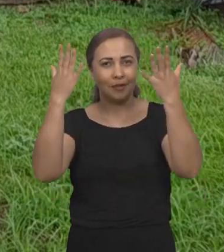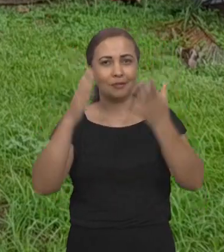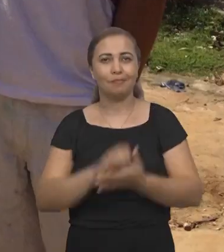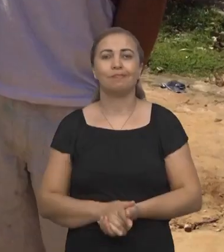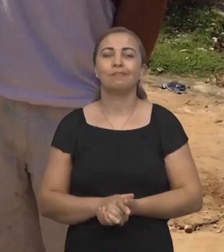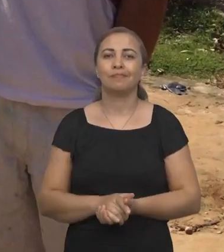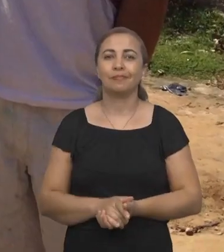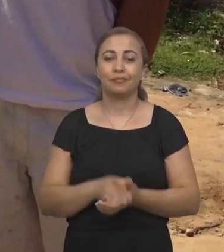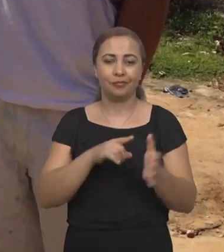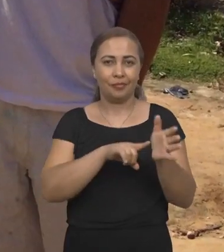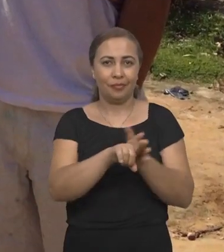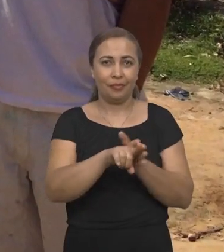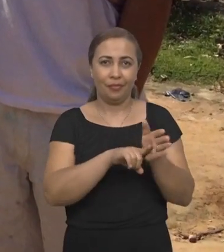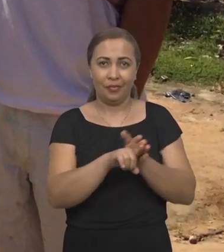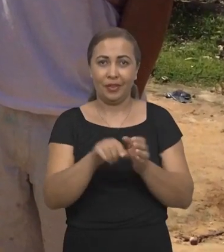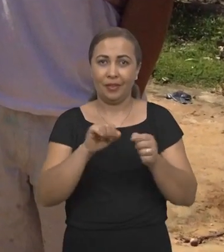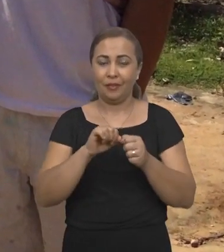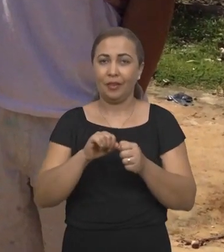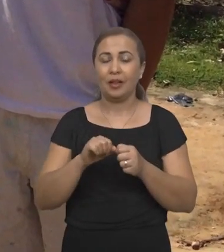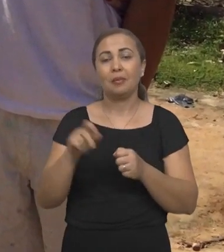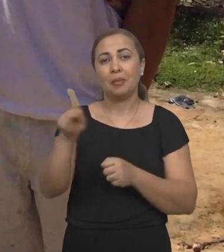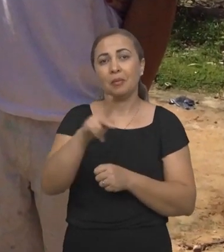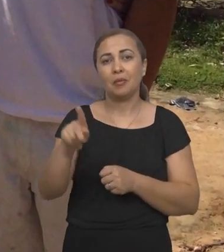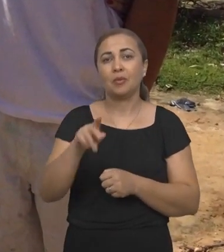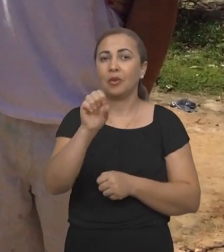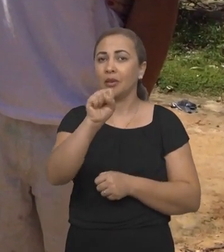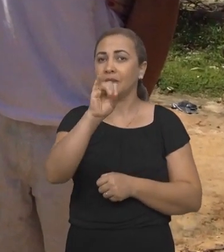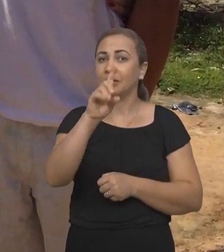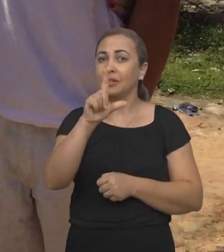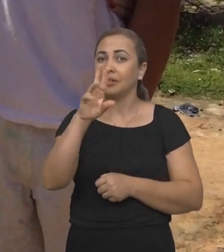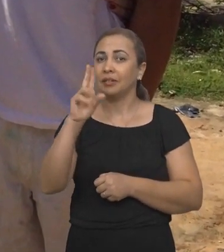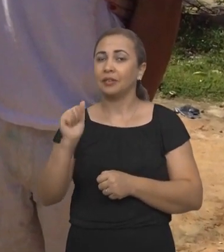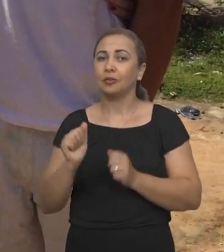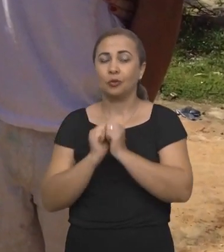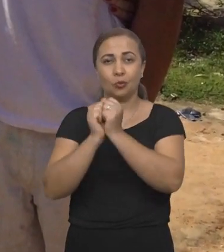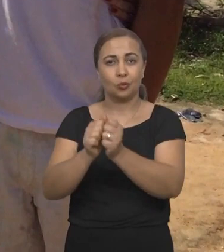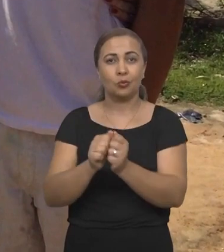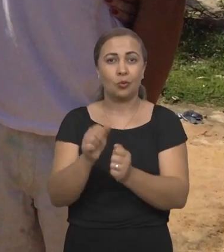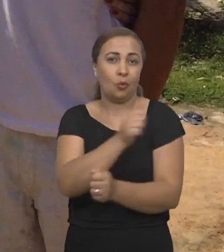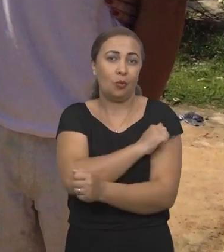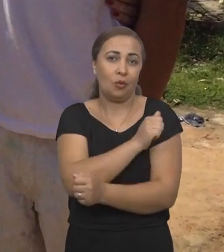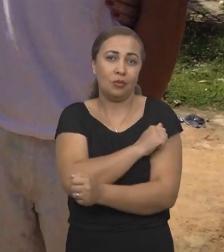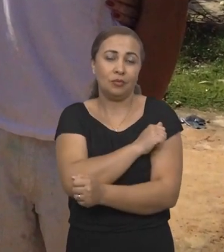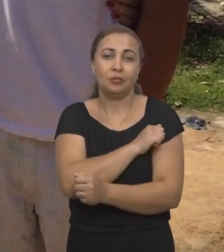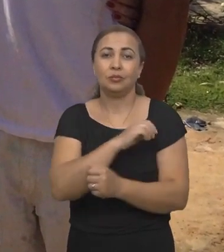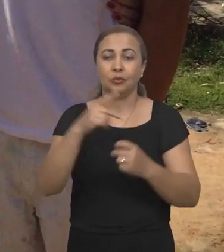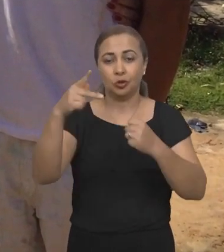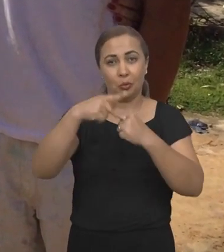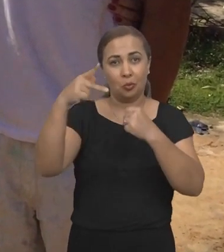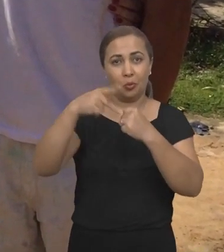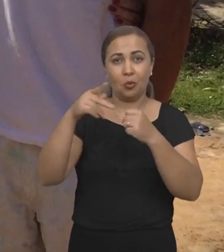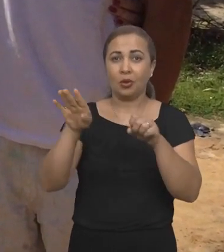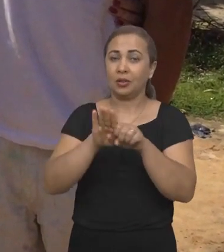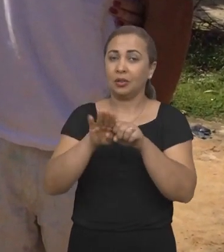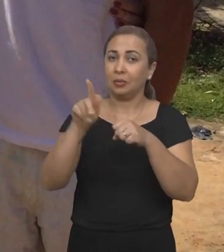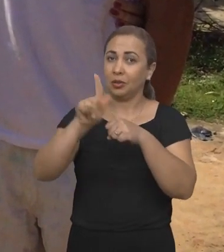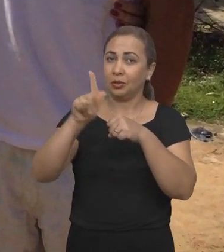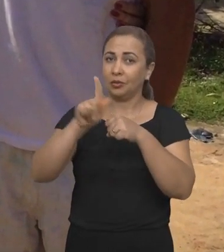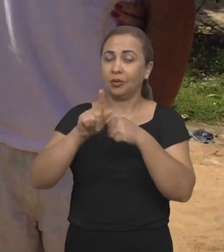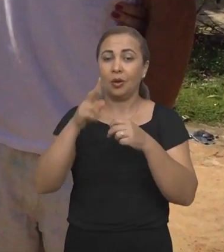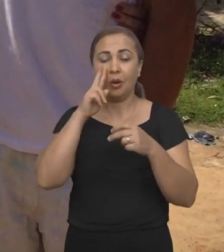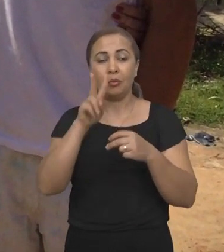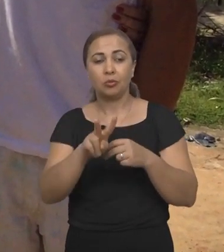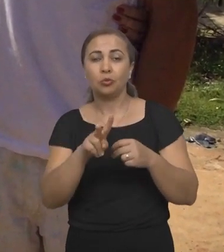celebração. A pesquisa é conduzida pela professora Silvia Kimmo, com participação de estudantes de graduação e pós-graduação,